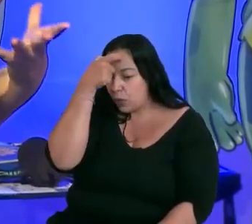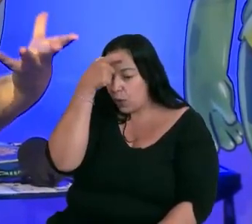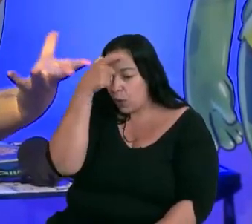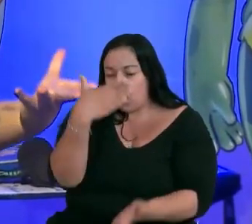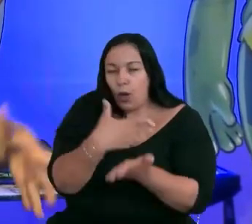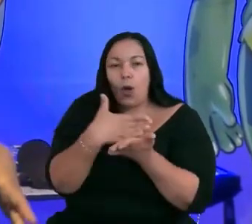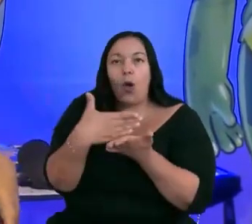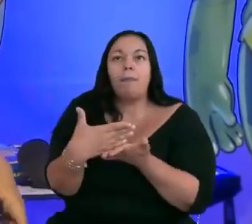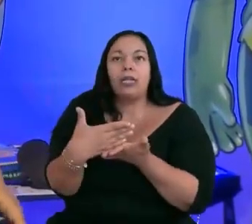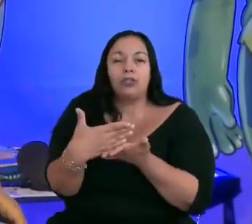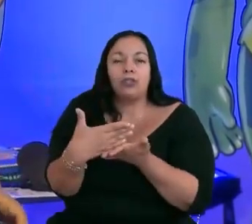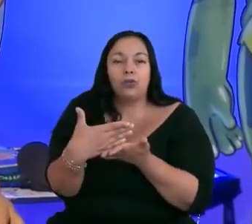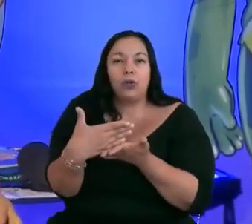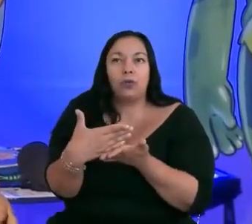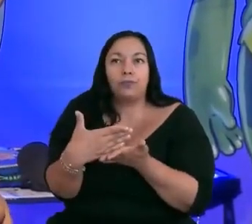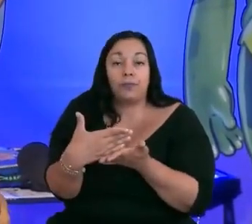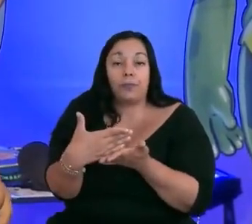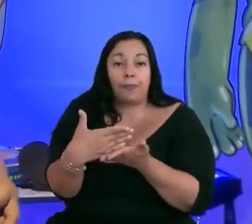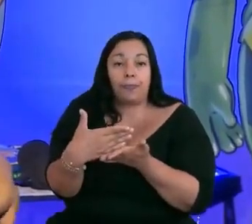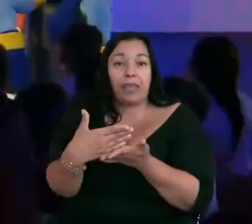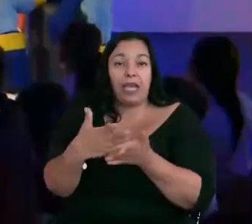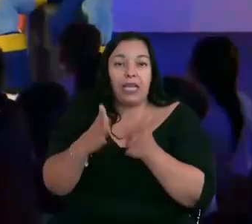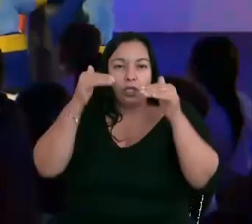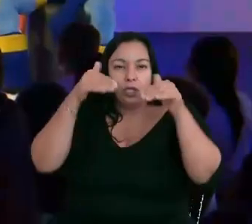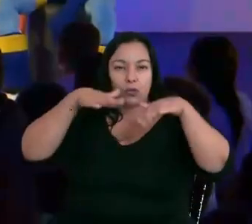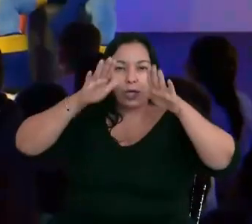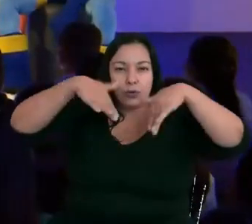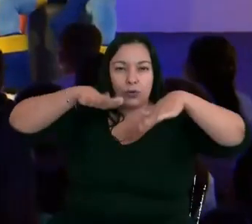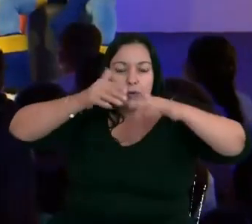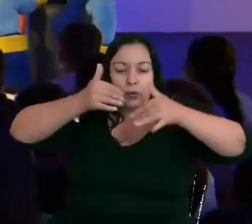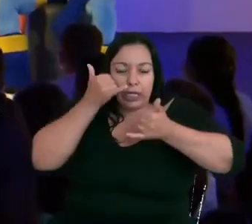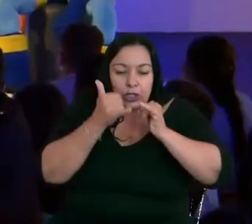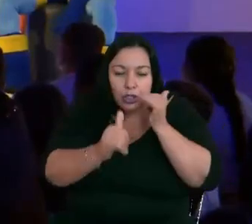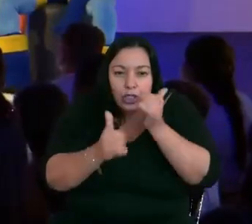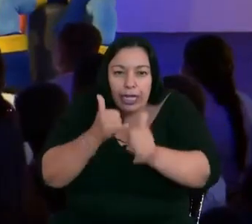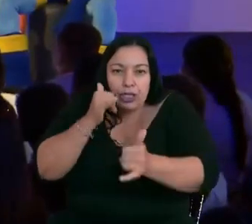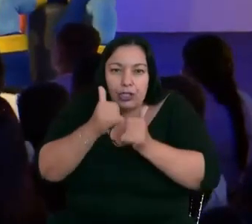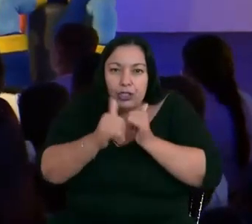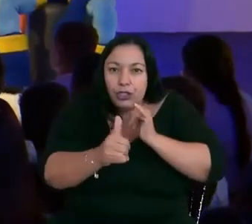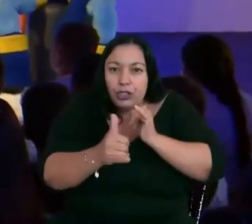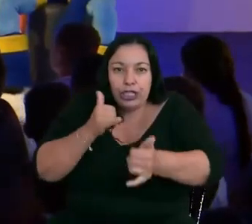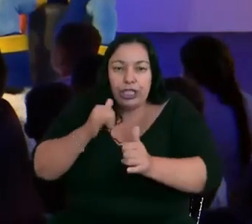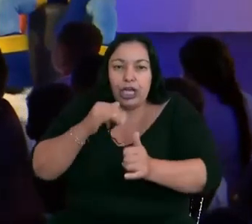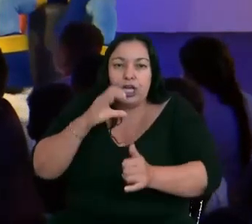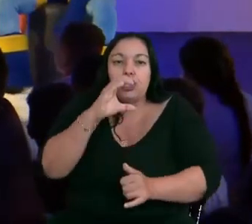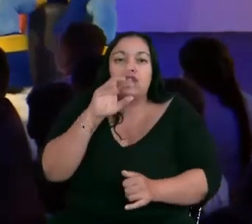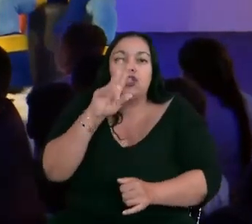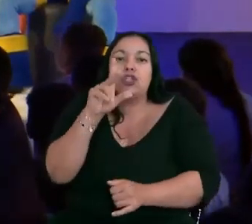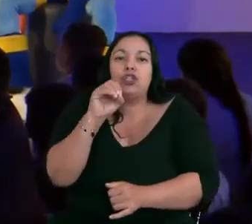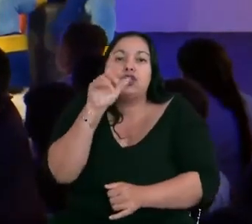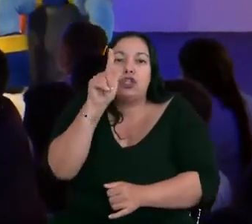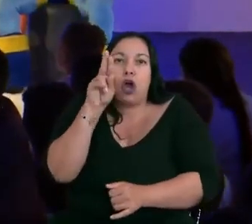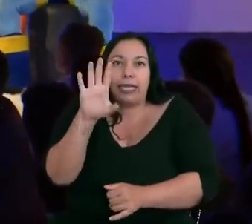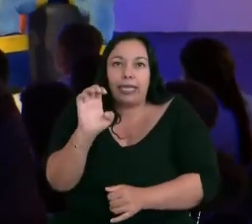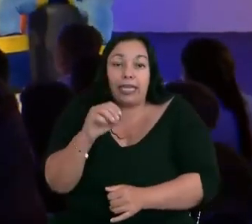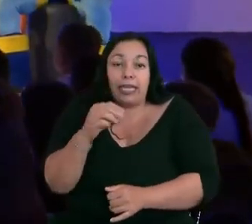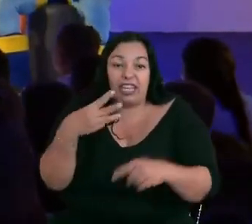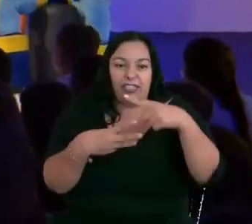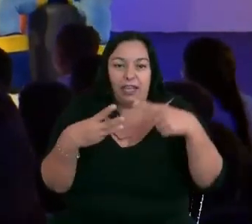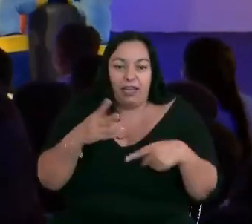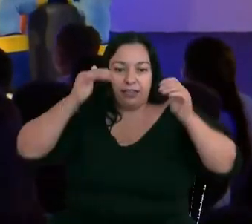lançar as suas ondas de choque em Bolhão. Isso mesmo, Foram três ondas de choque